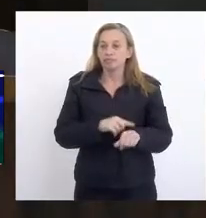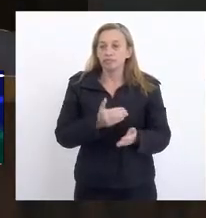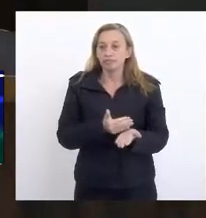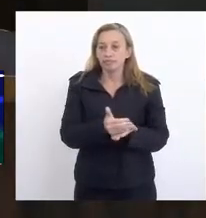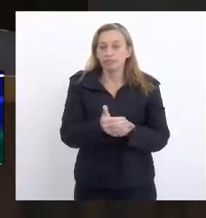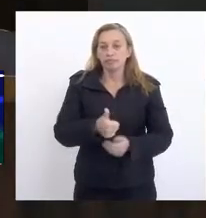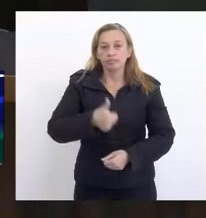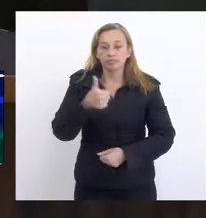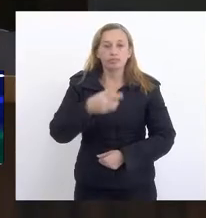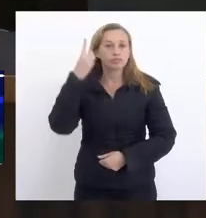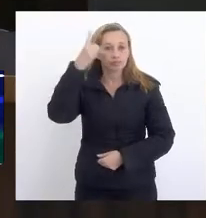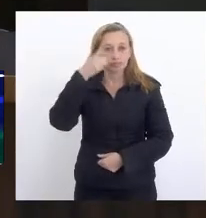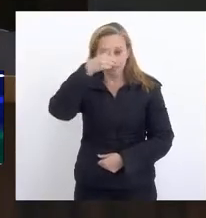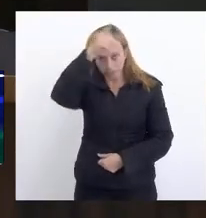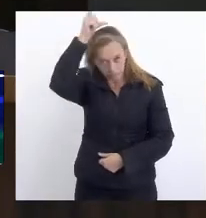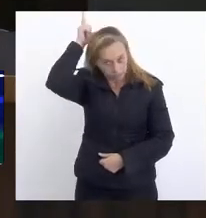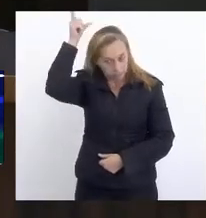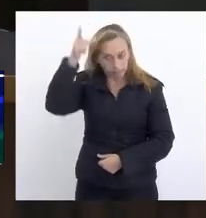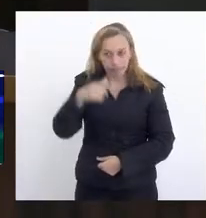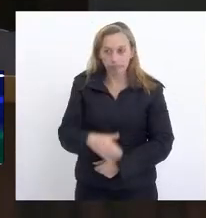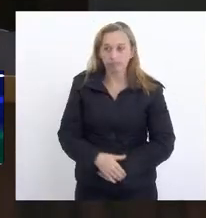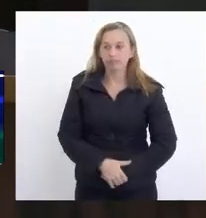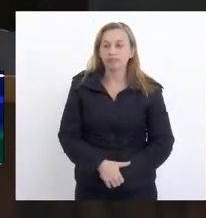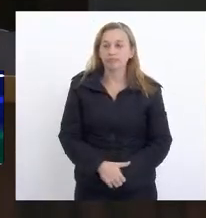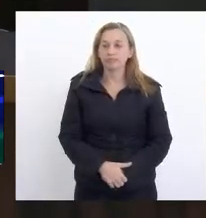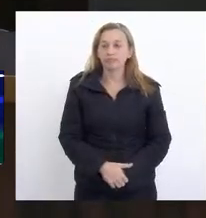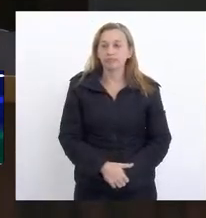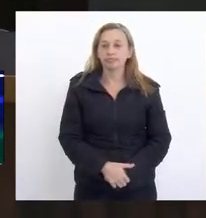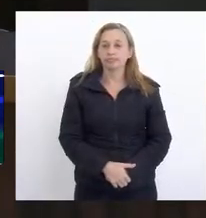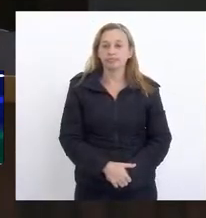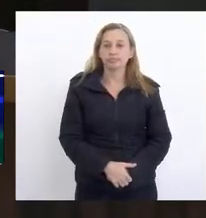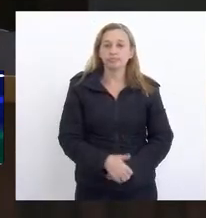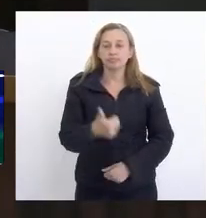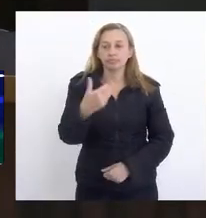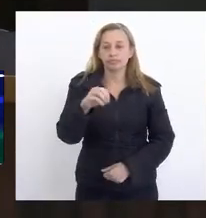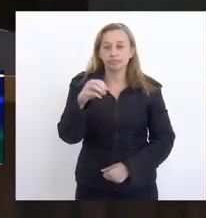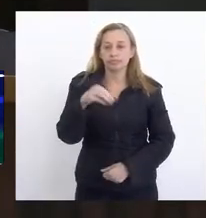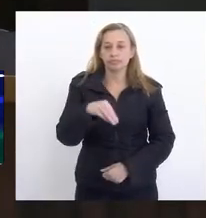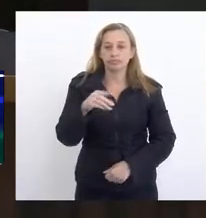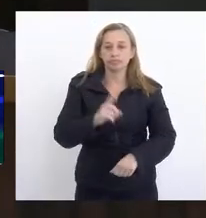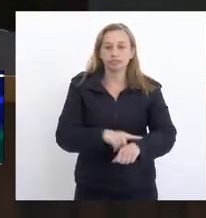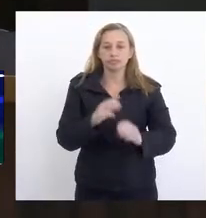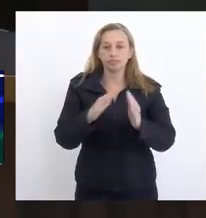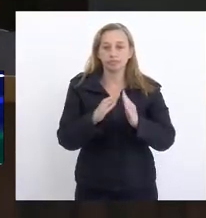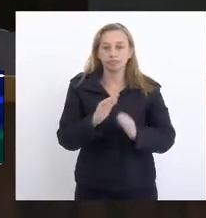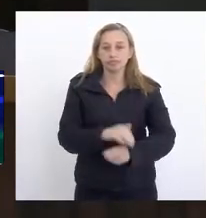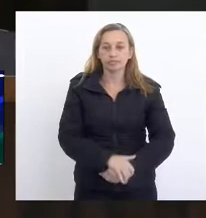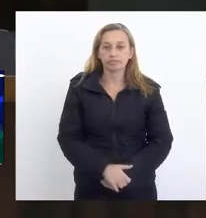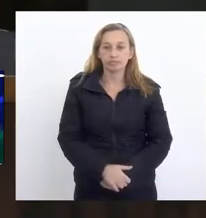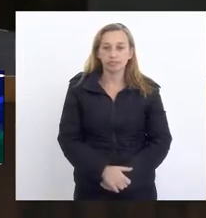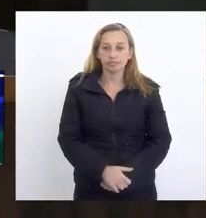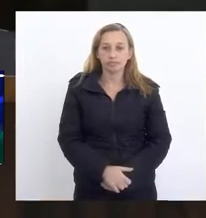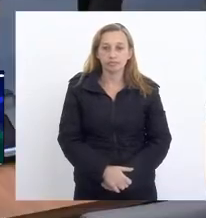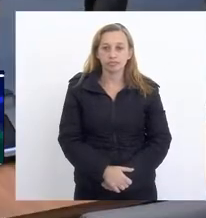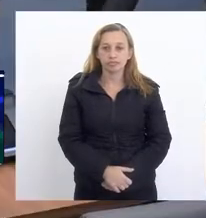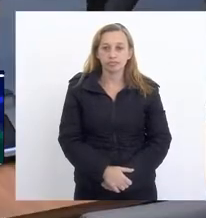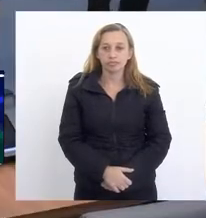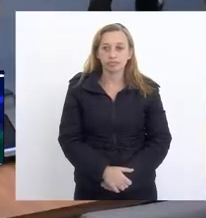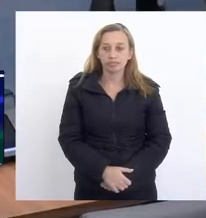O primeiro orador escrito é o nobre deputado Luiz Paulo. Vossa Excelência dispõe de 10 minutos no tempo regimental.